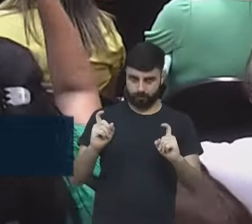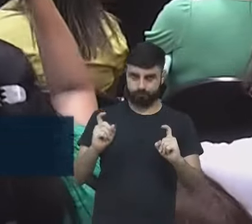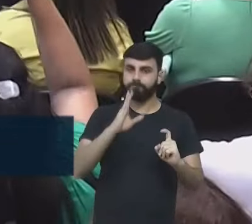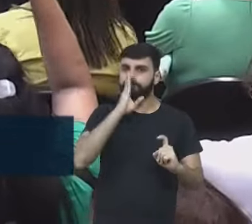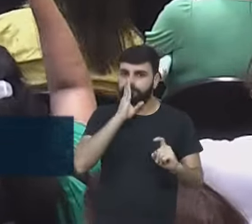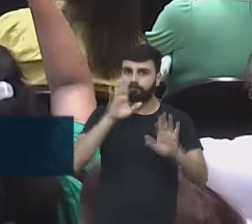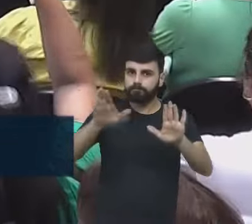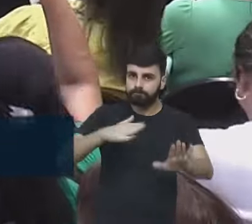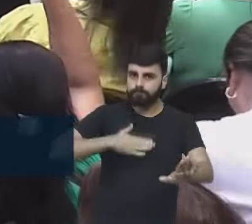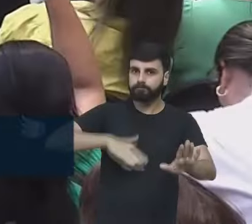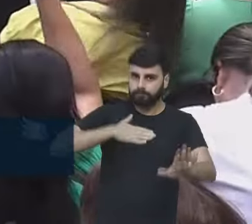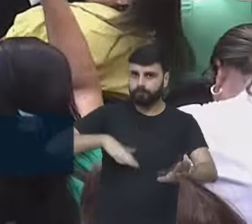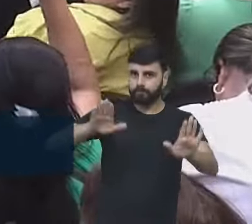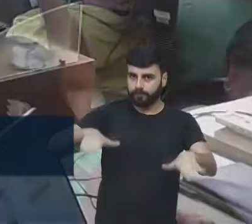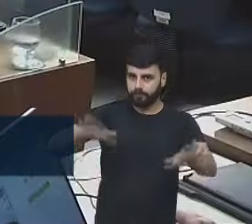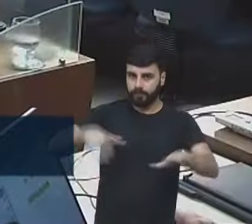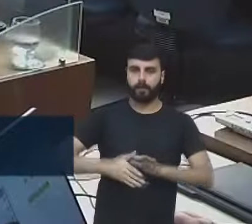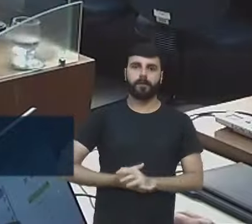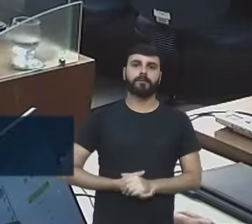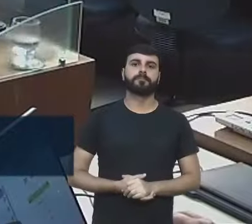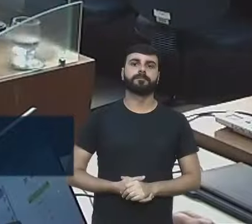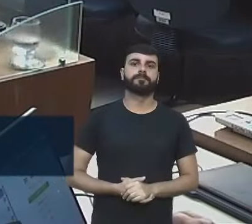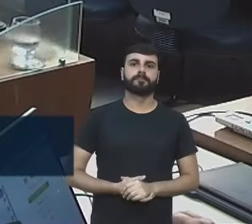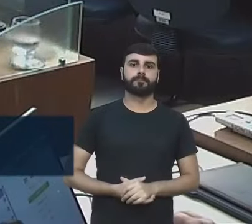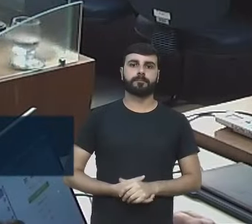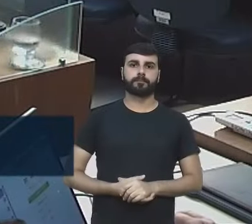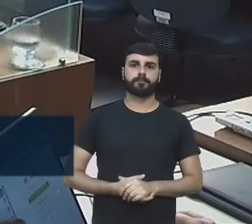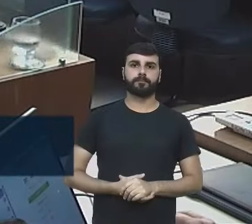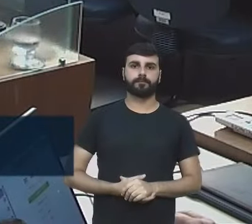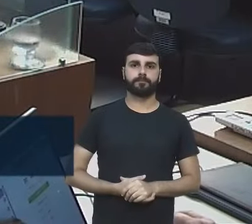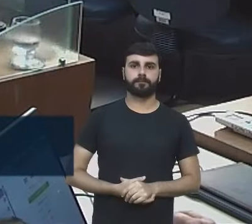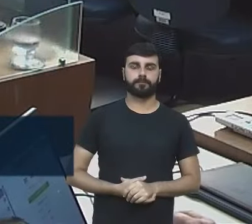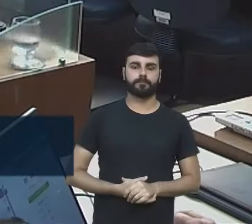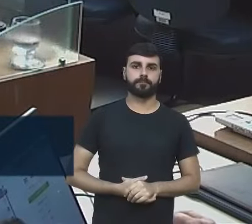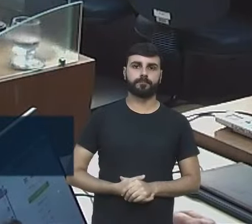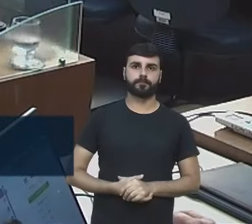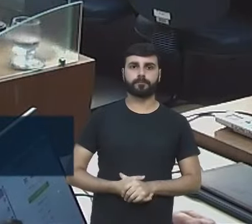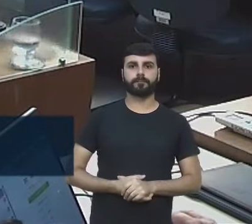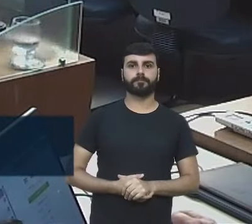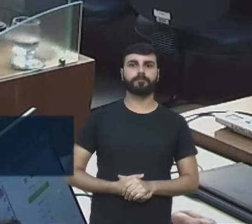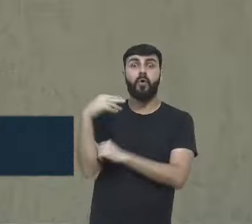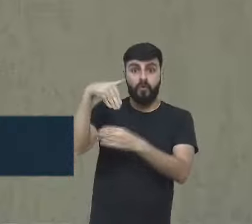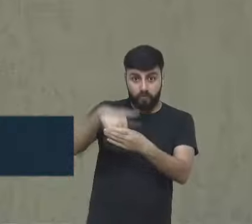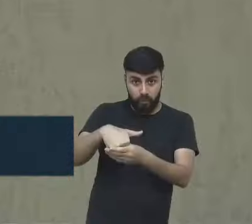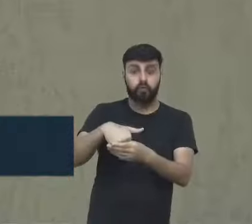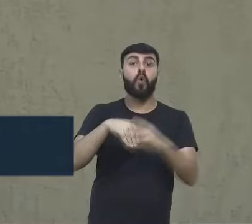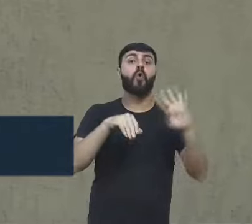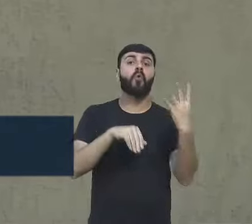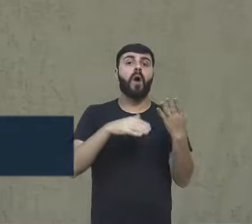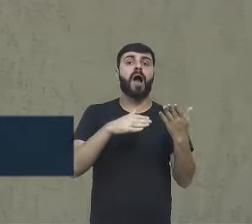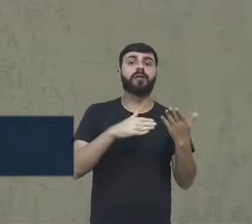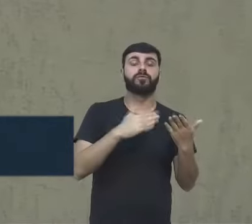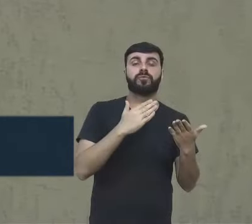vereadores além dos parlamentares alguns cidadãos de Viçosa se pronunciaram sobre o assunto foi o caso do professor Lu